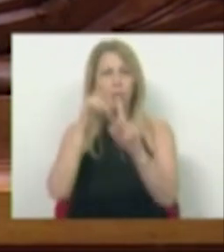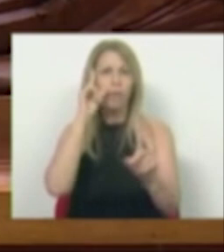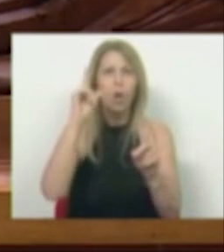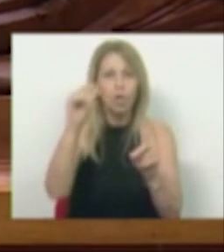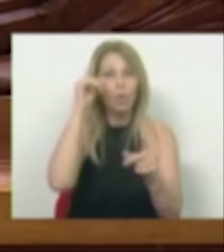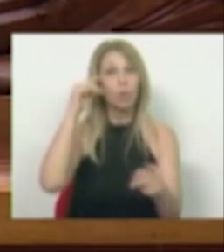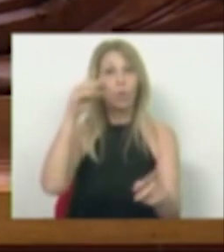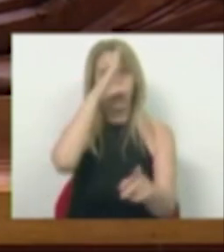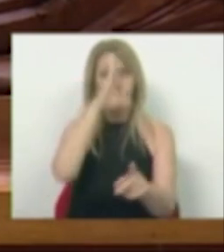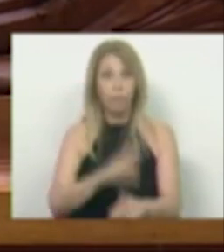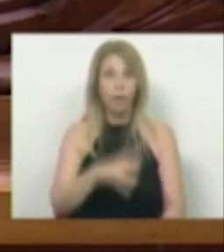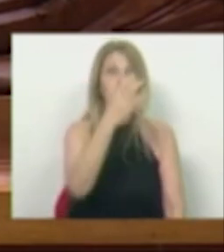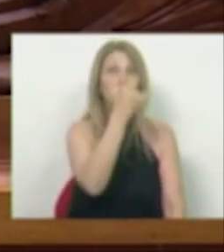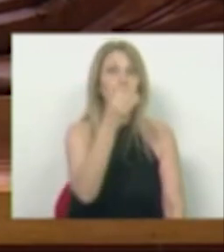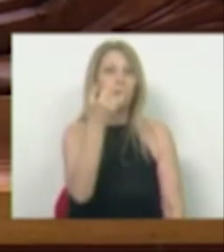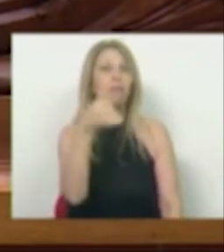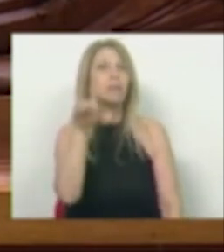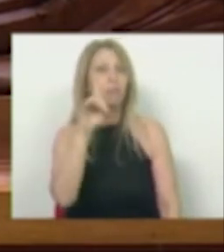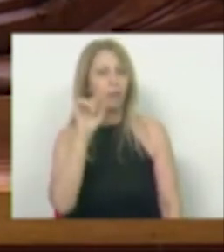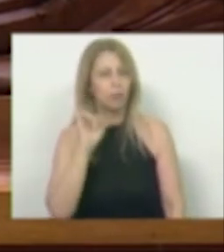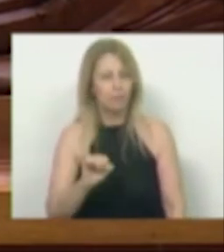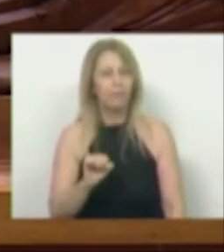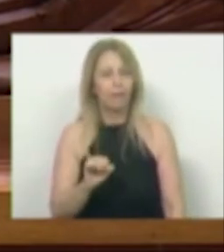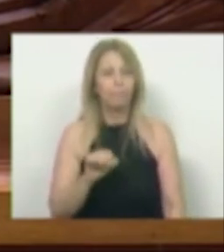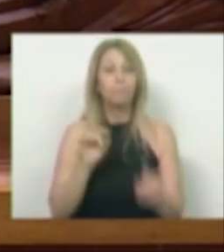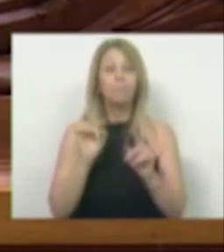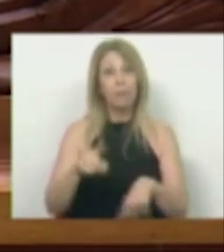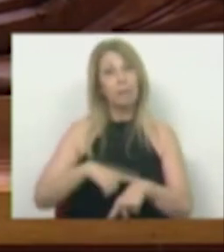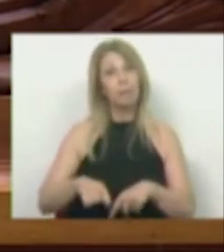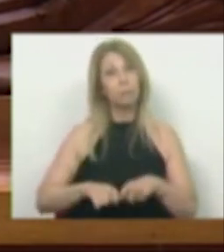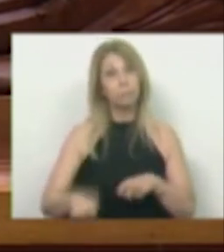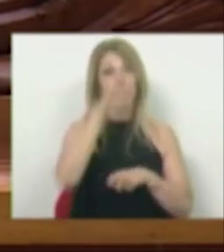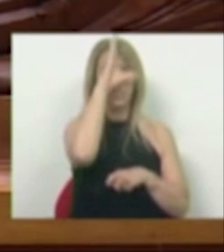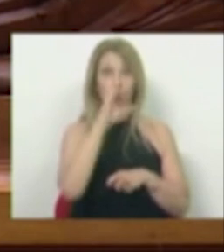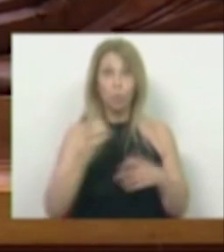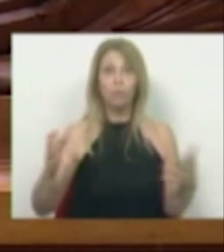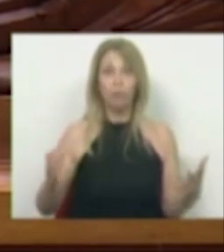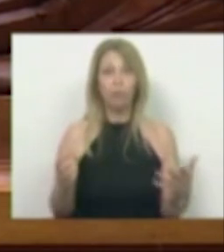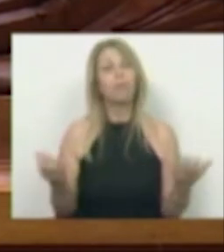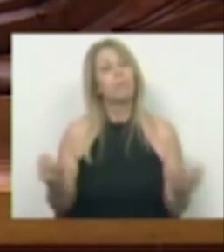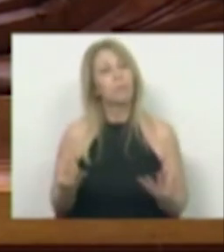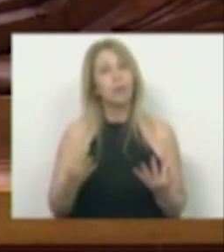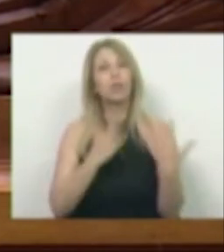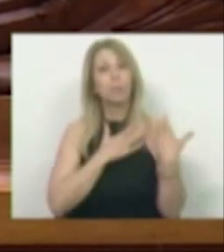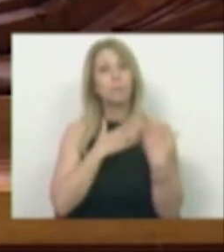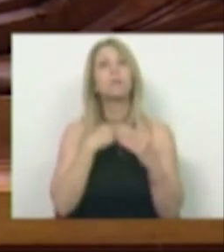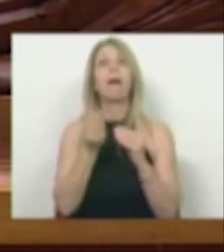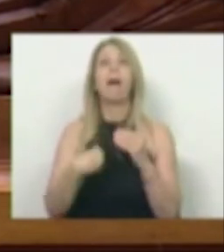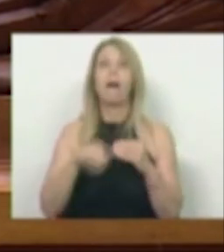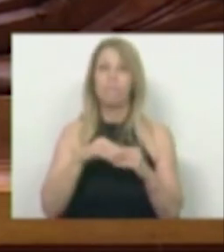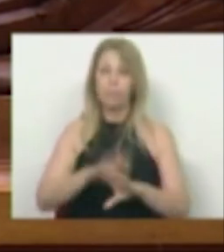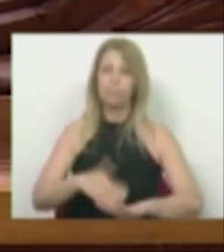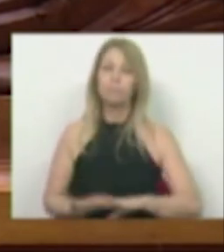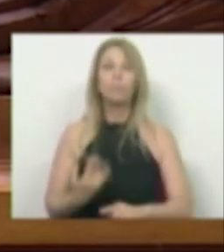O horizonte deste governo é 2026. E esta é uma legislatura com uma responsabilidade acrescida, porque também neste período se